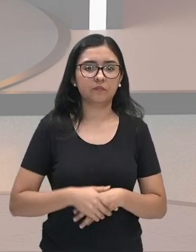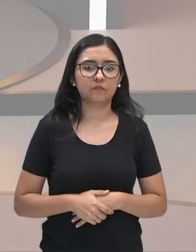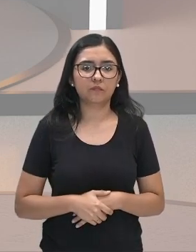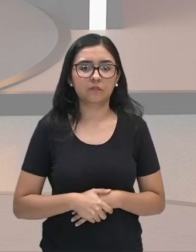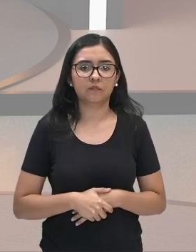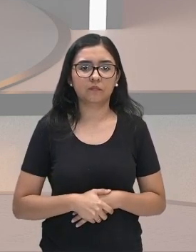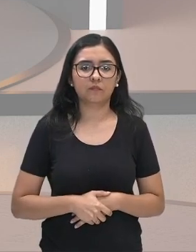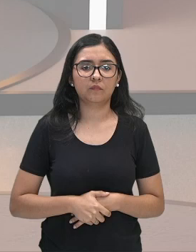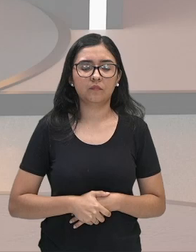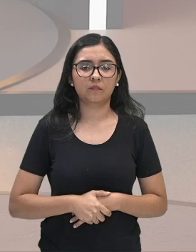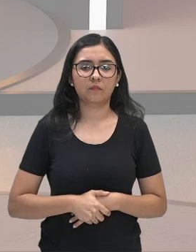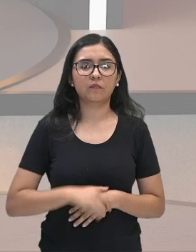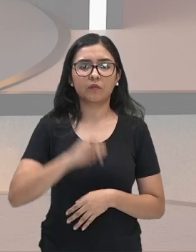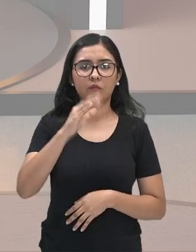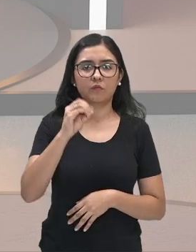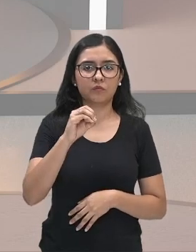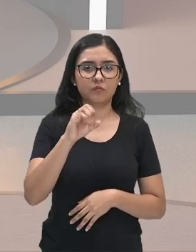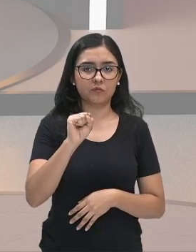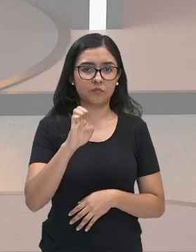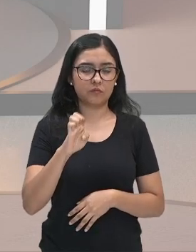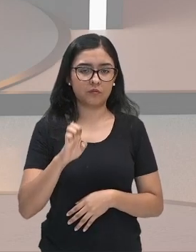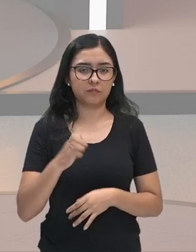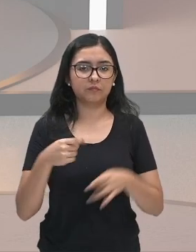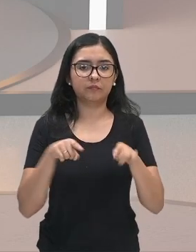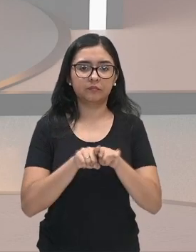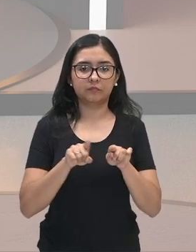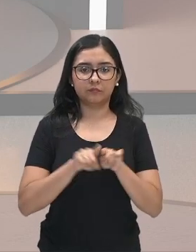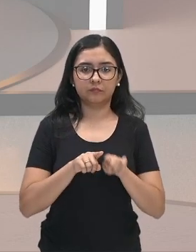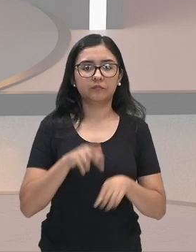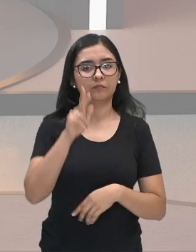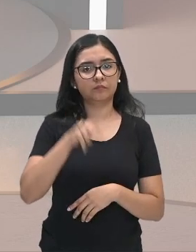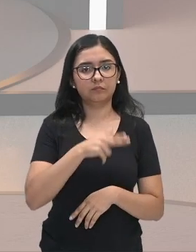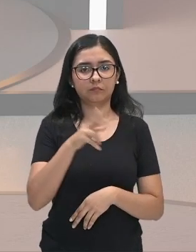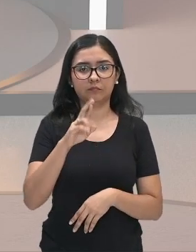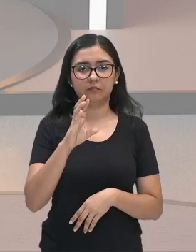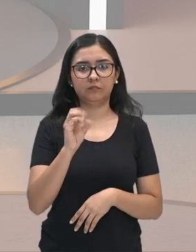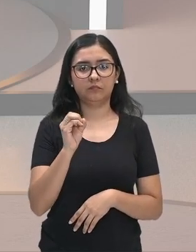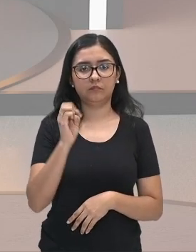Domingo de José Martins, Padre Roma,